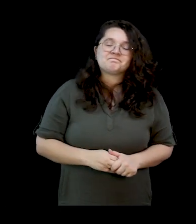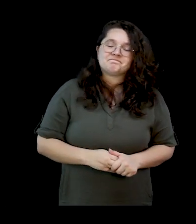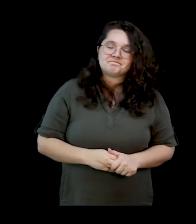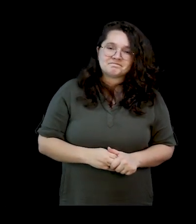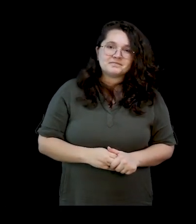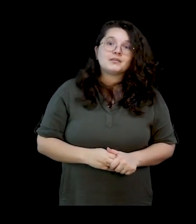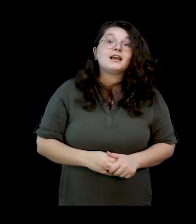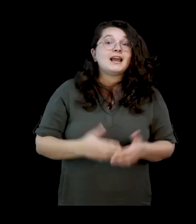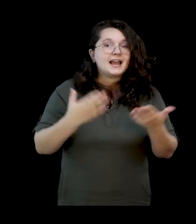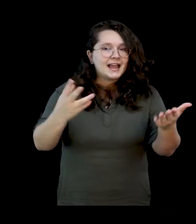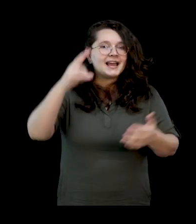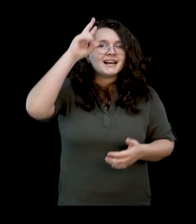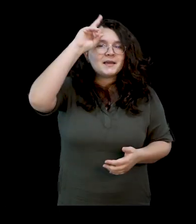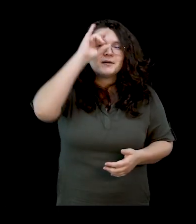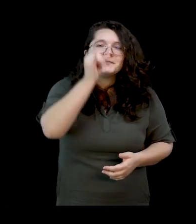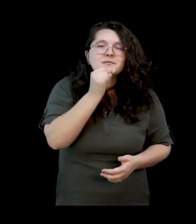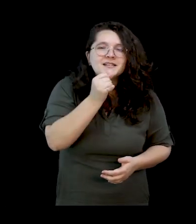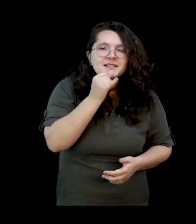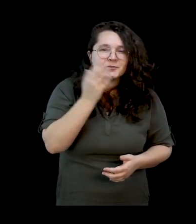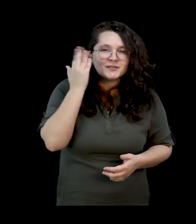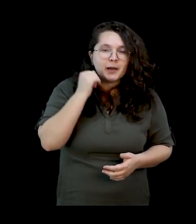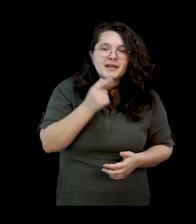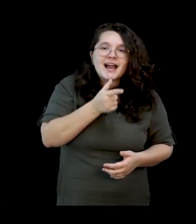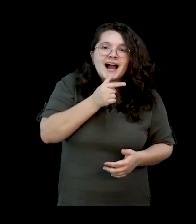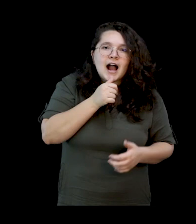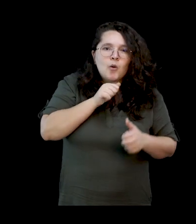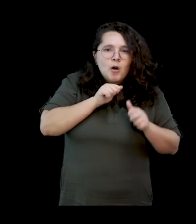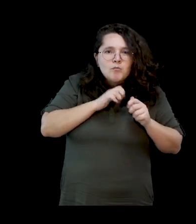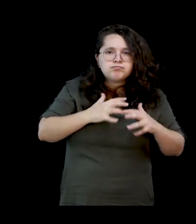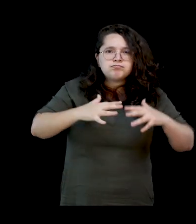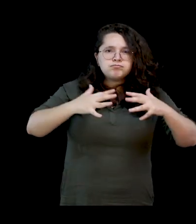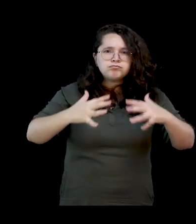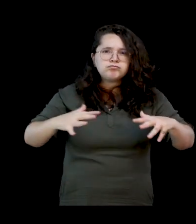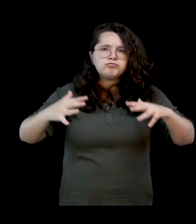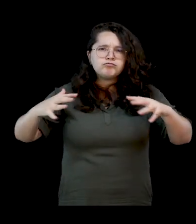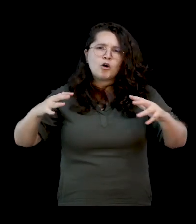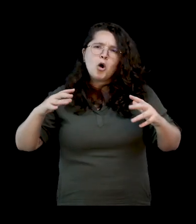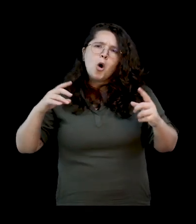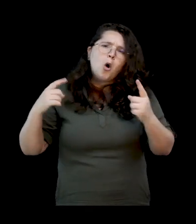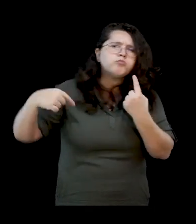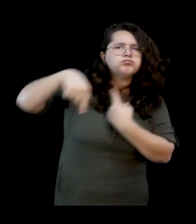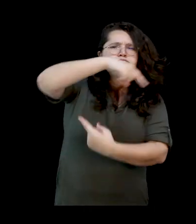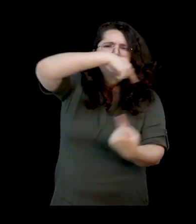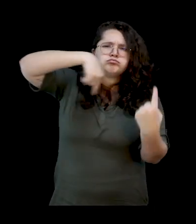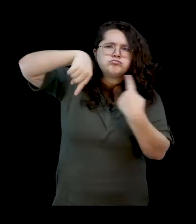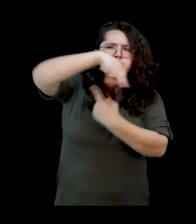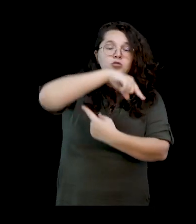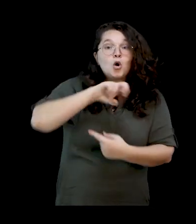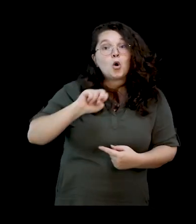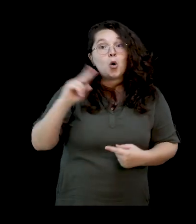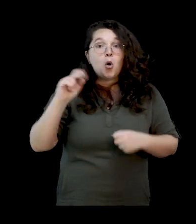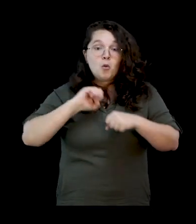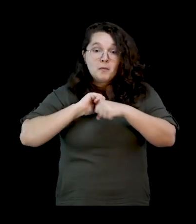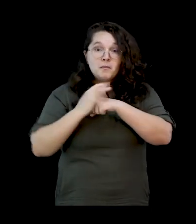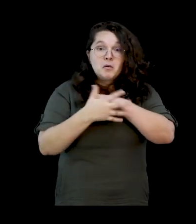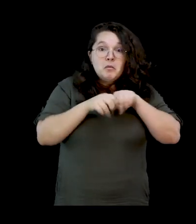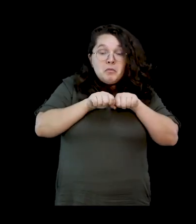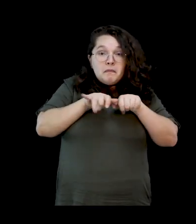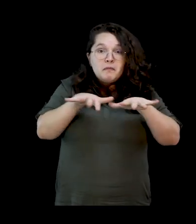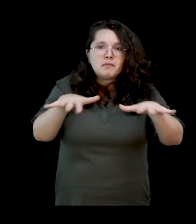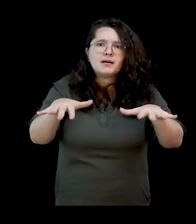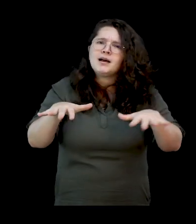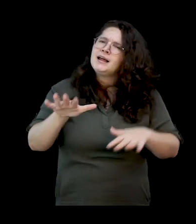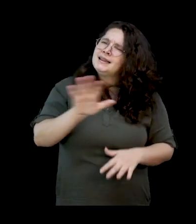que a tragédia, as pessoas falam assim, ah, uma tragédia, um maremoto, um tsunami, uma pandemia. Não, isso não é uma tragédia porque não depende da